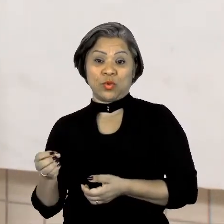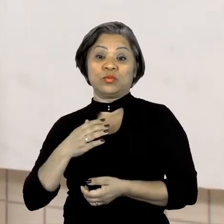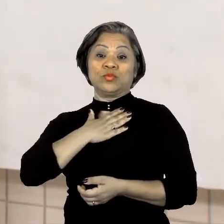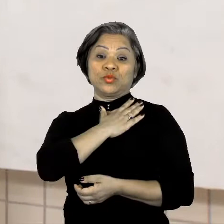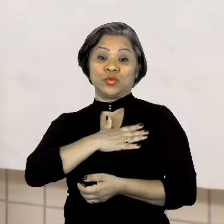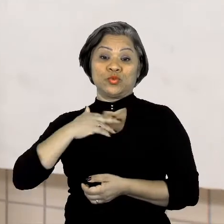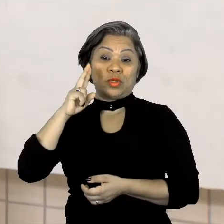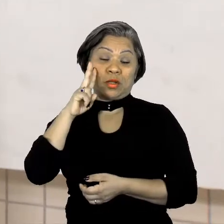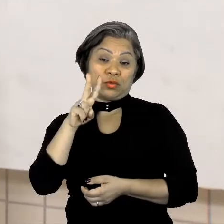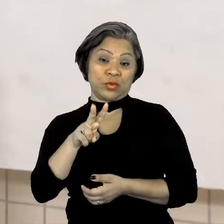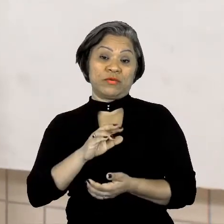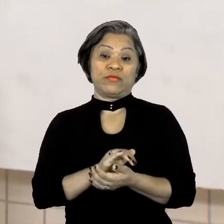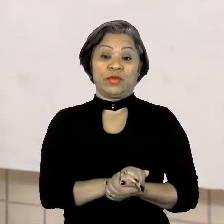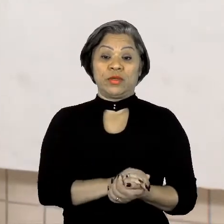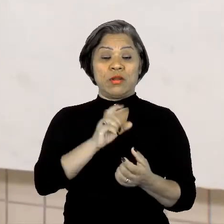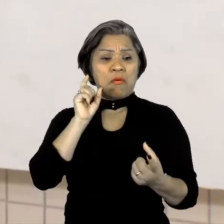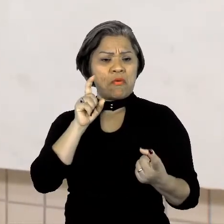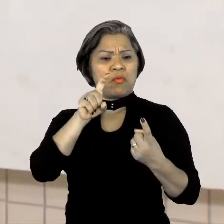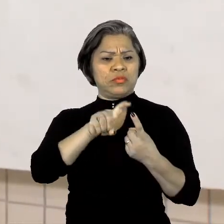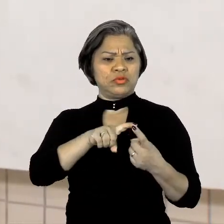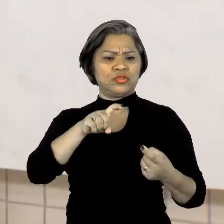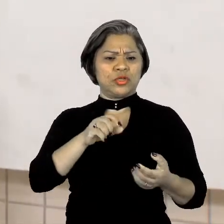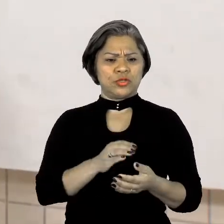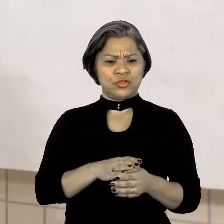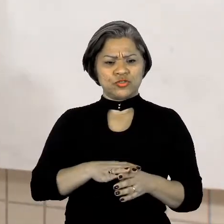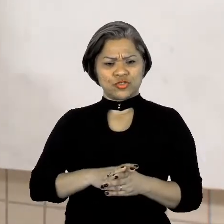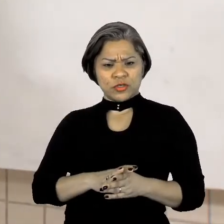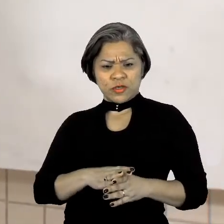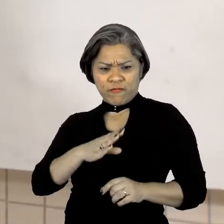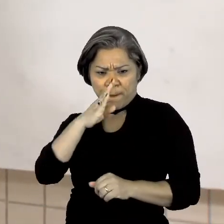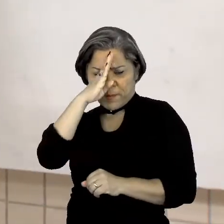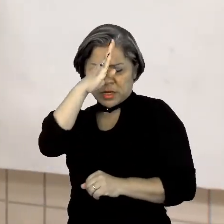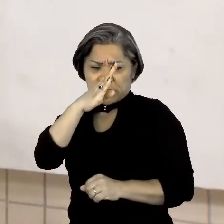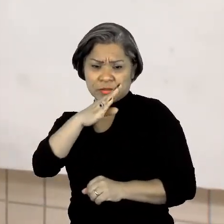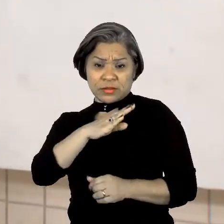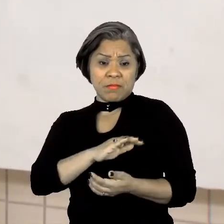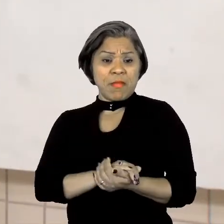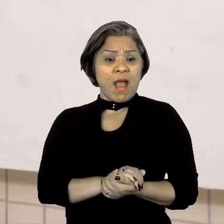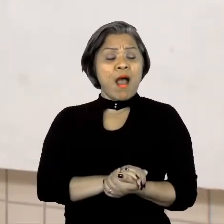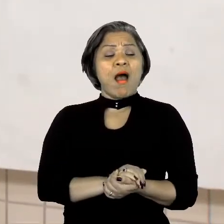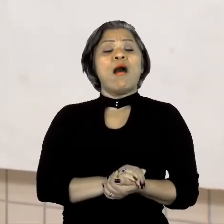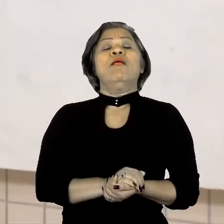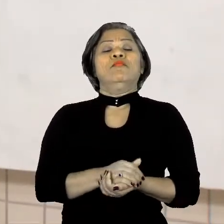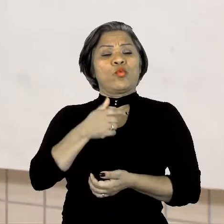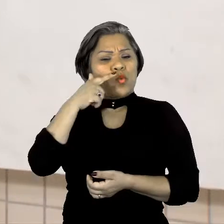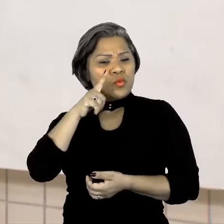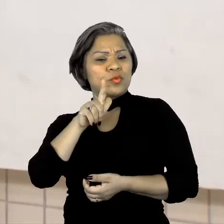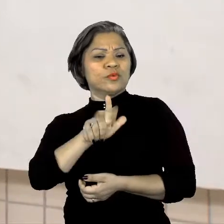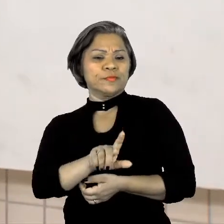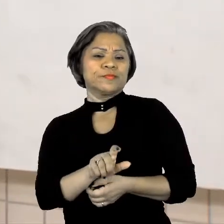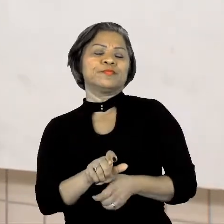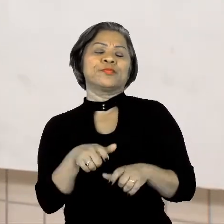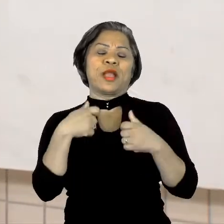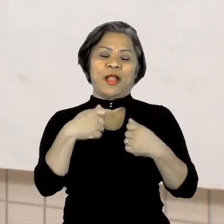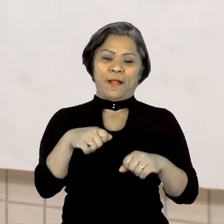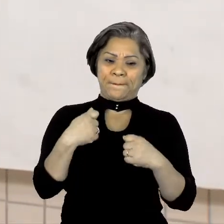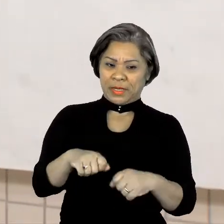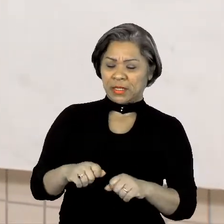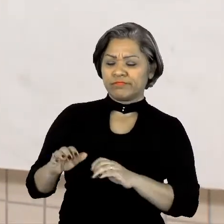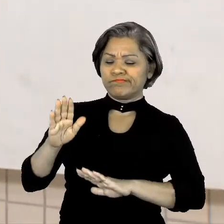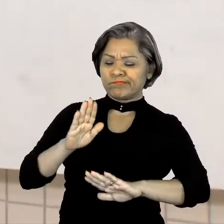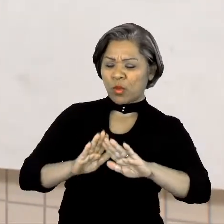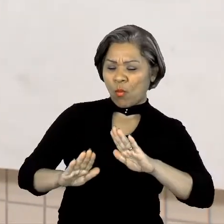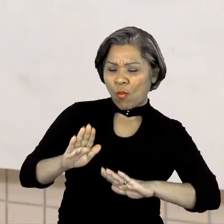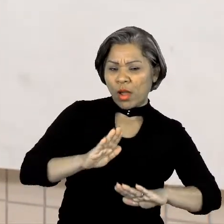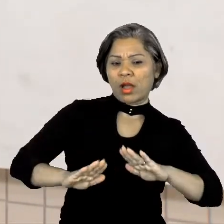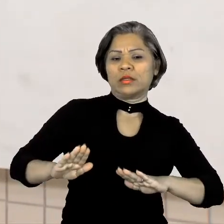e o objetivo principal foi alcançado, que devemos preservar o nosso ecossistema, o nosso